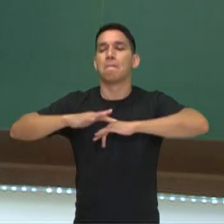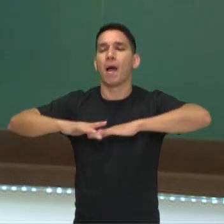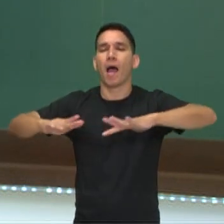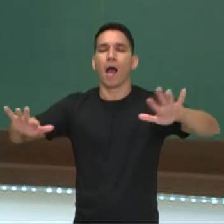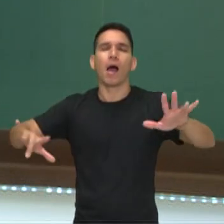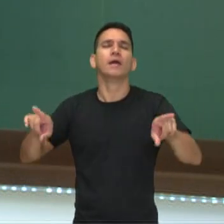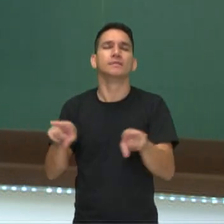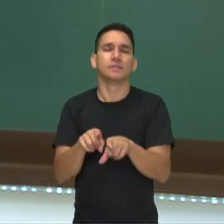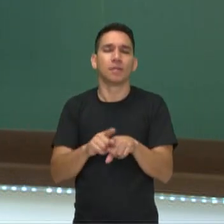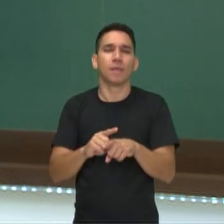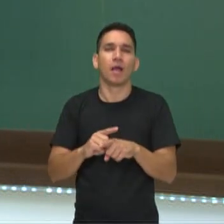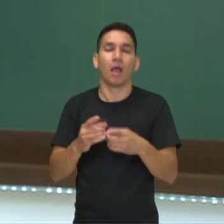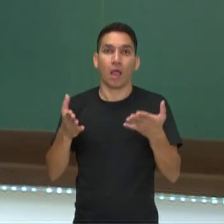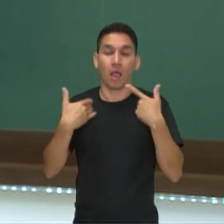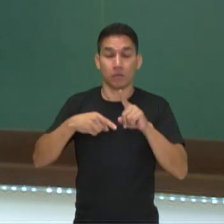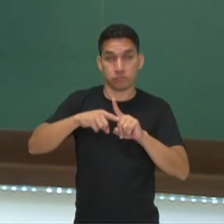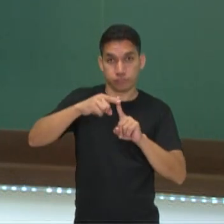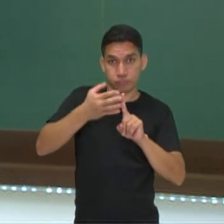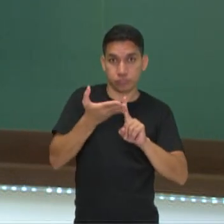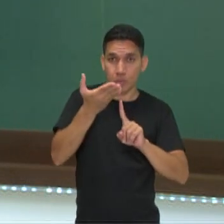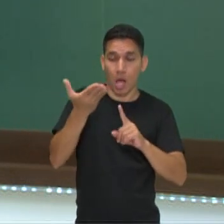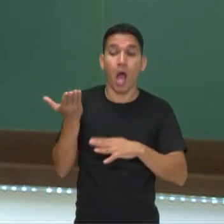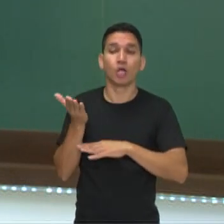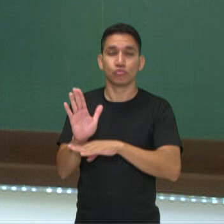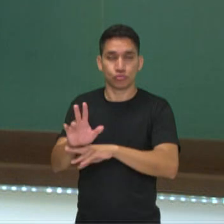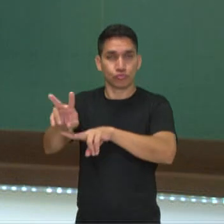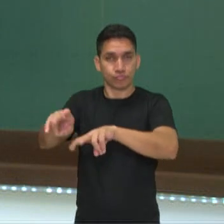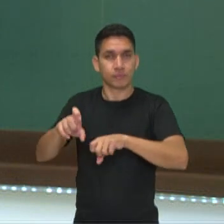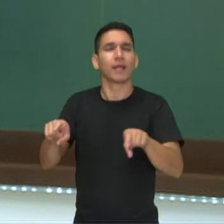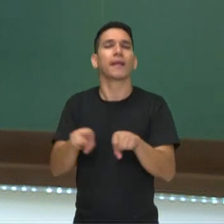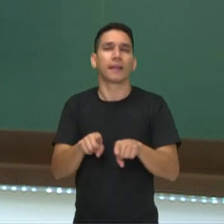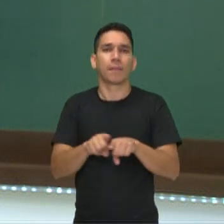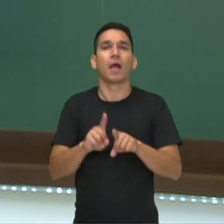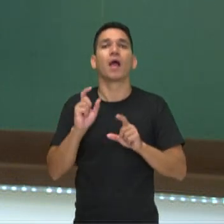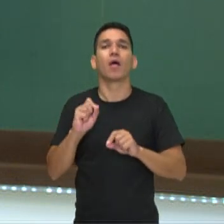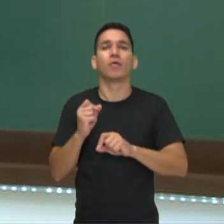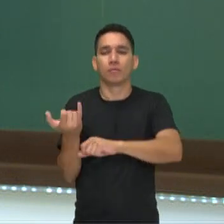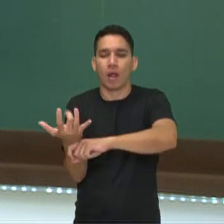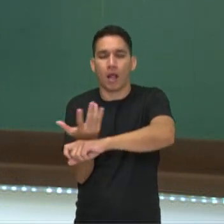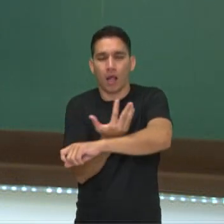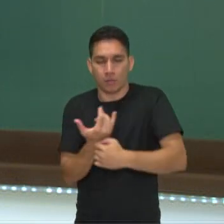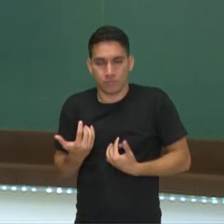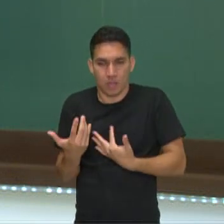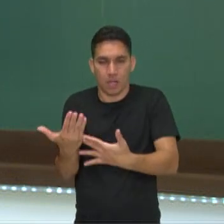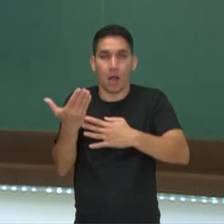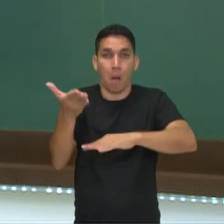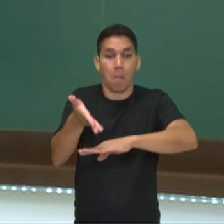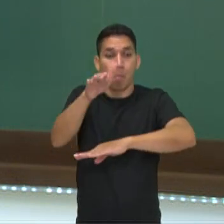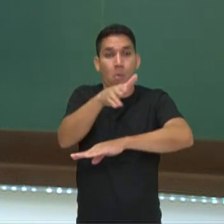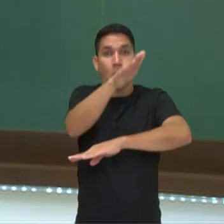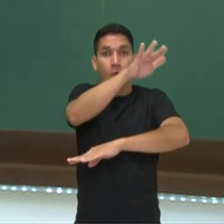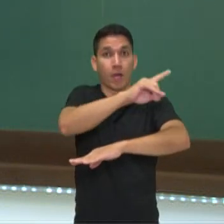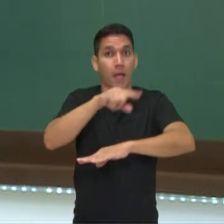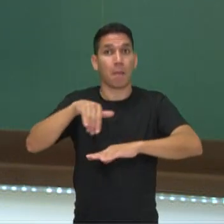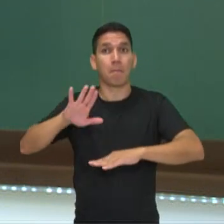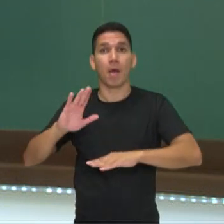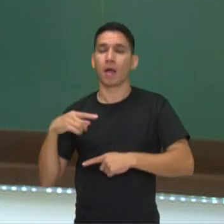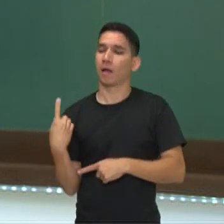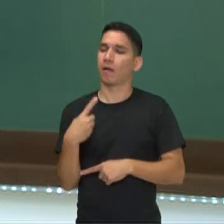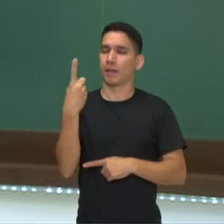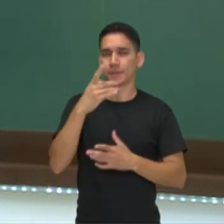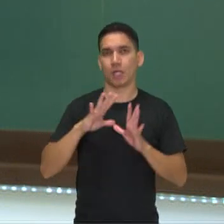isso favorece muito a agricultura. E a vegetação de montanha, que seria a parte mais alta, ok? Então, essa é